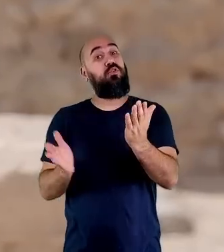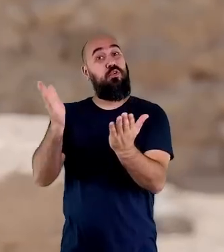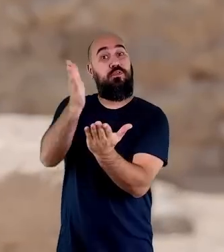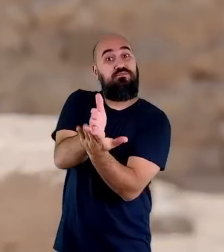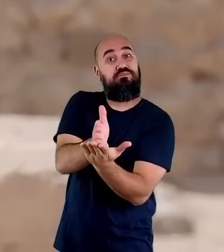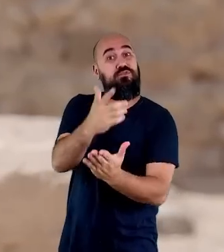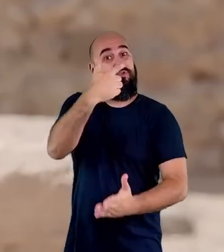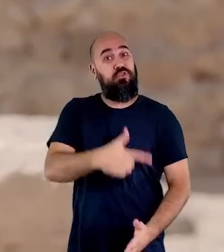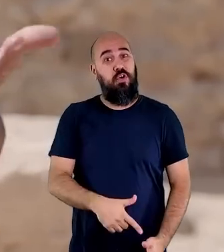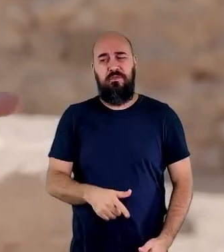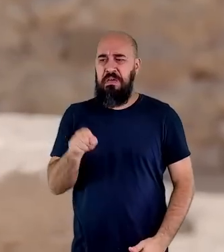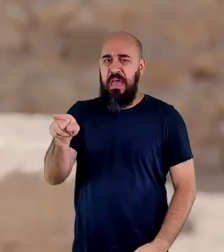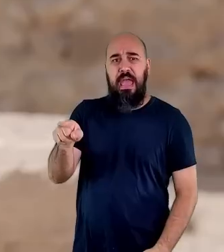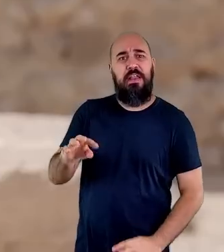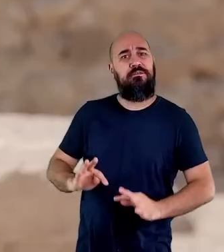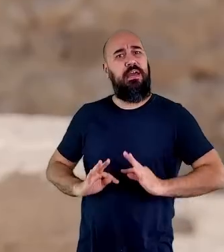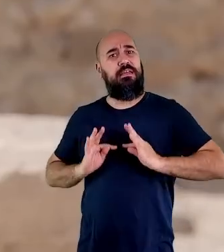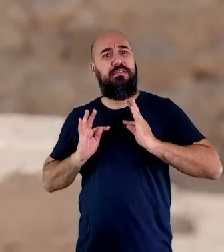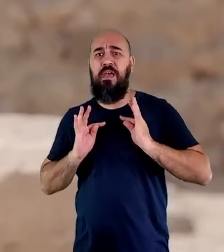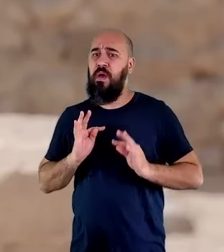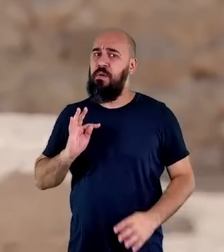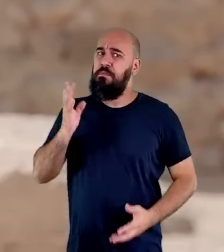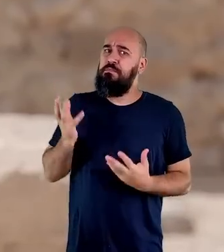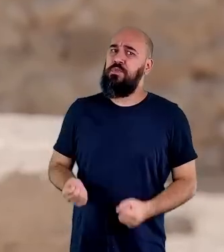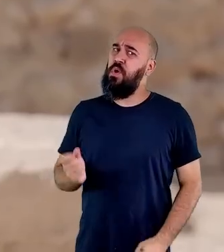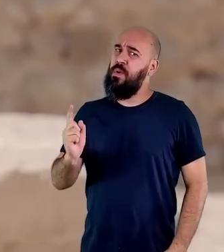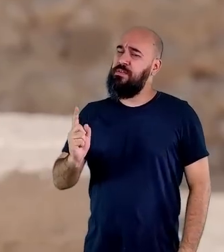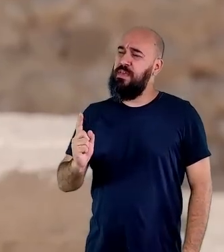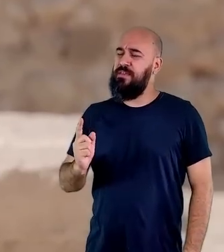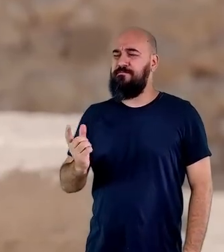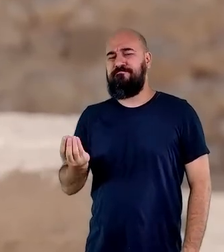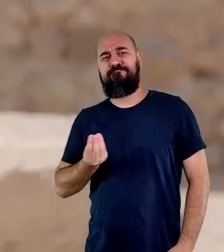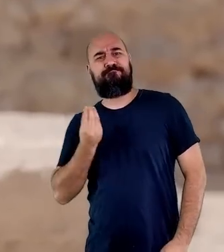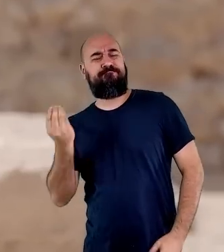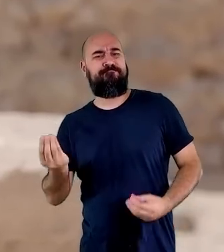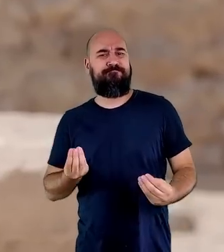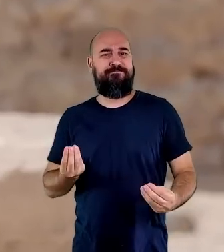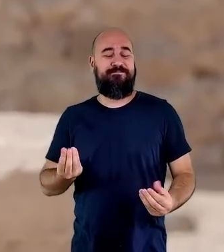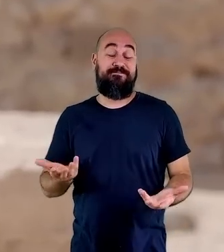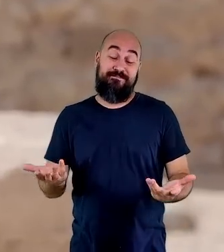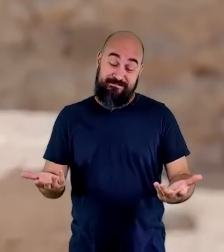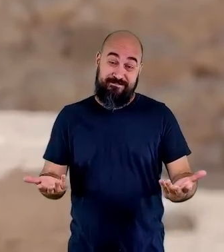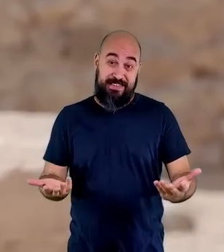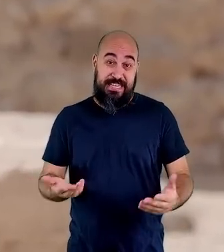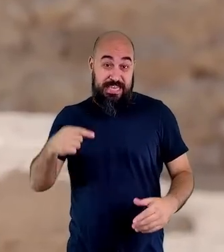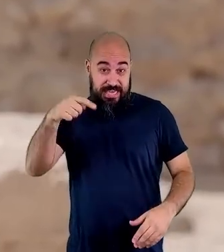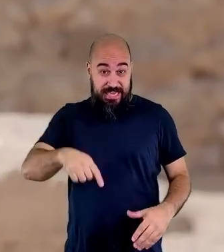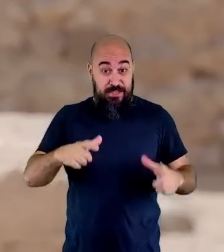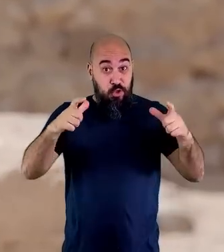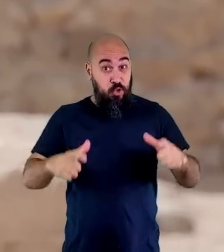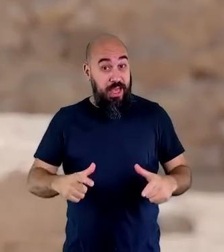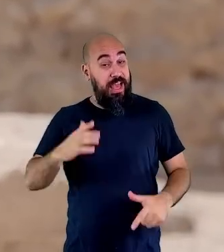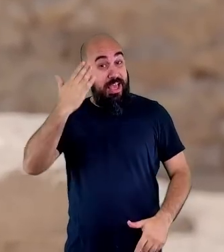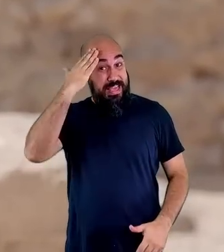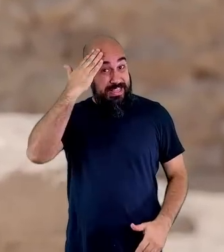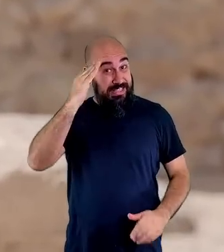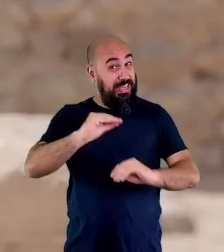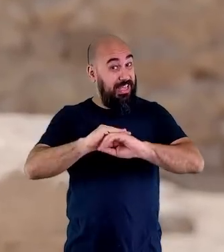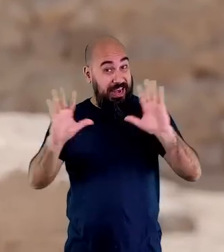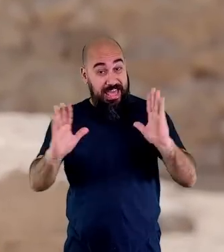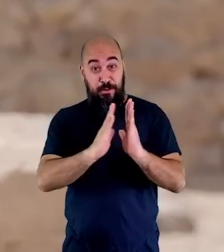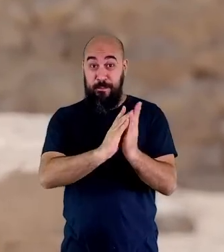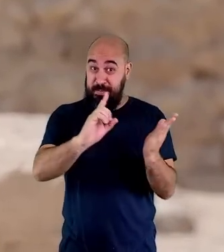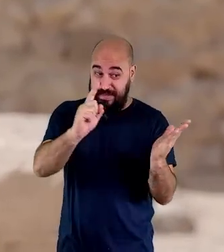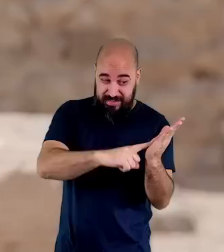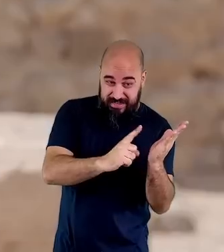a compreender de maneira mais clara a Bíblia Sagrada. E eu espero estar passando para você todas essas informações de maneira muito didática, prática, para